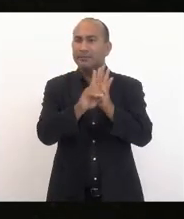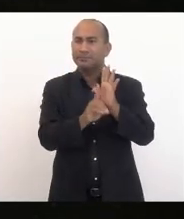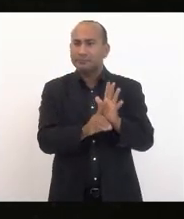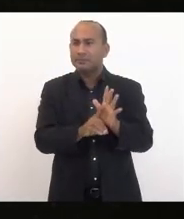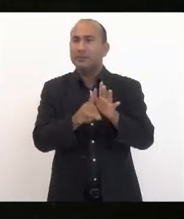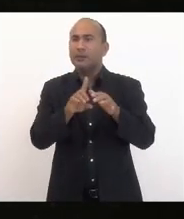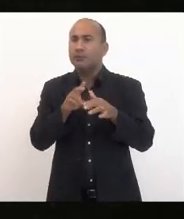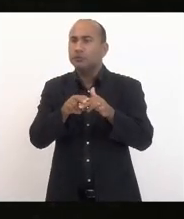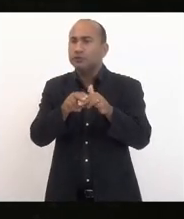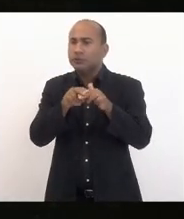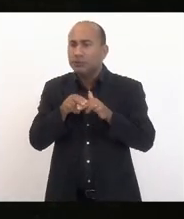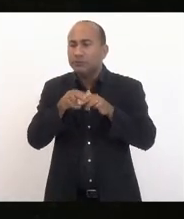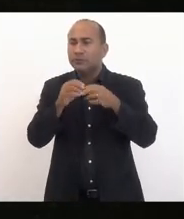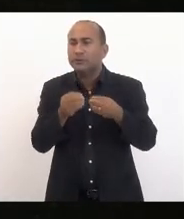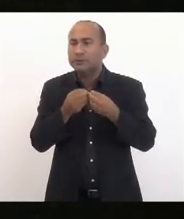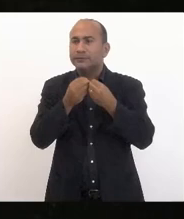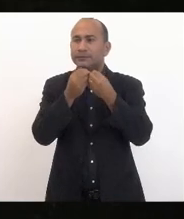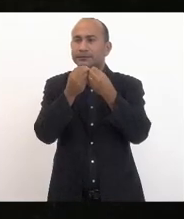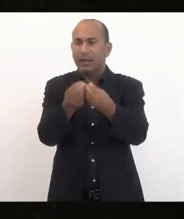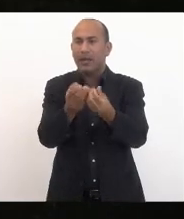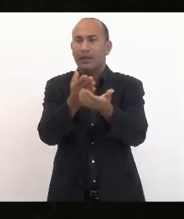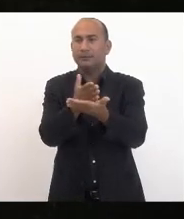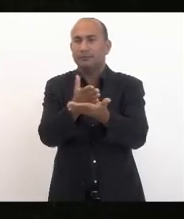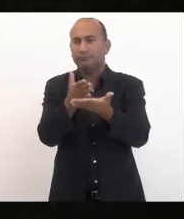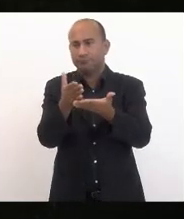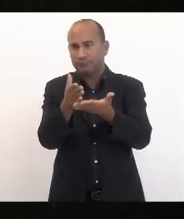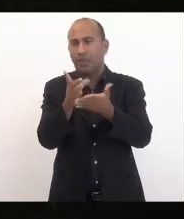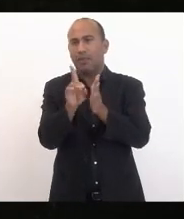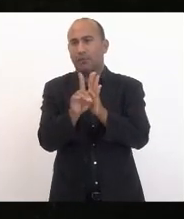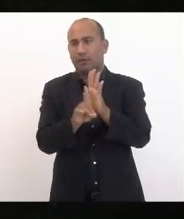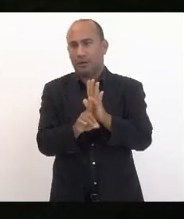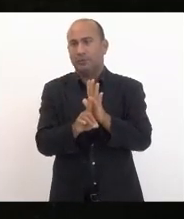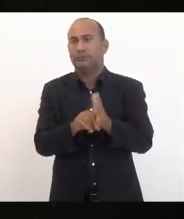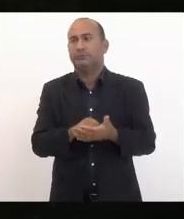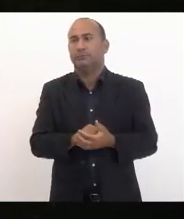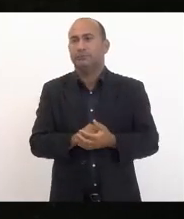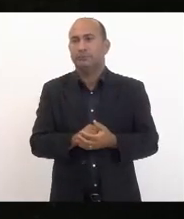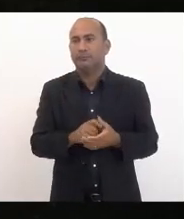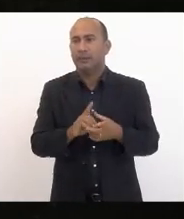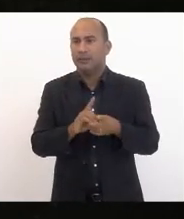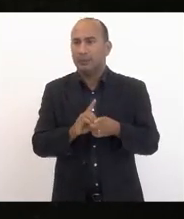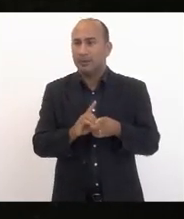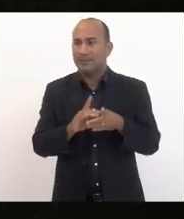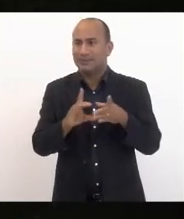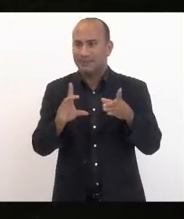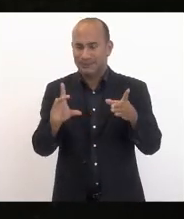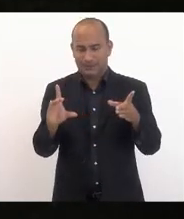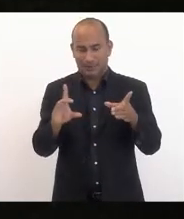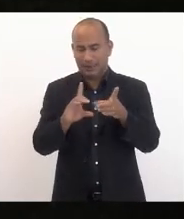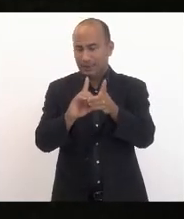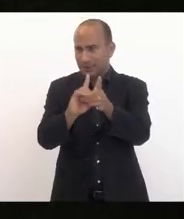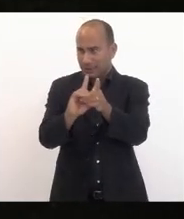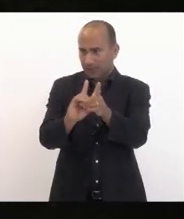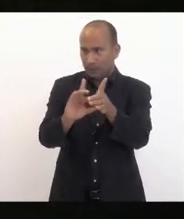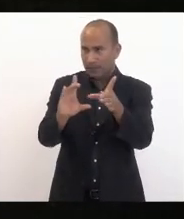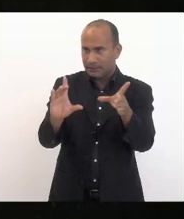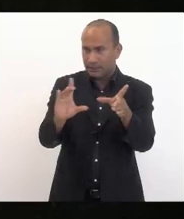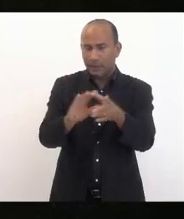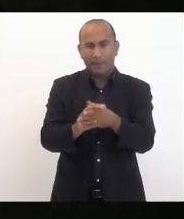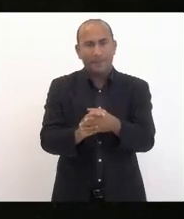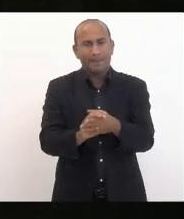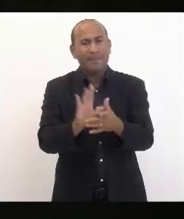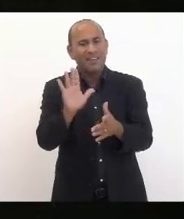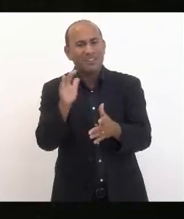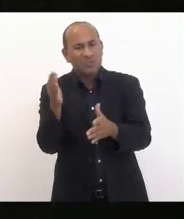e consolidando os preceitos democráticos de direito. Mas eu subo à tribuna nessa